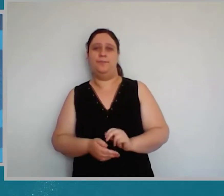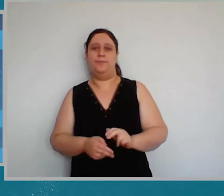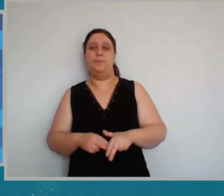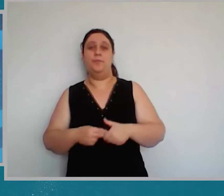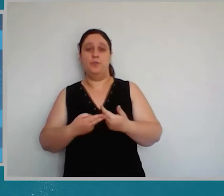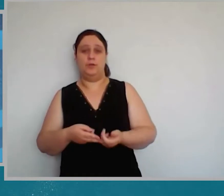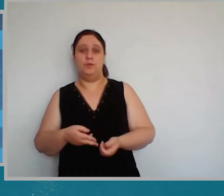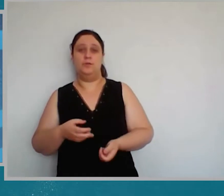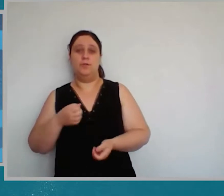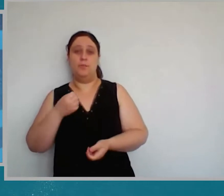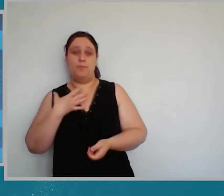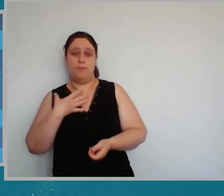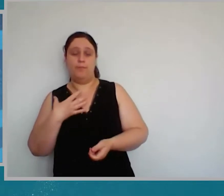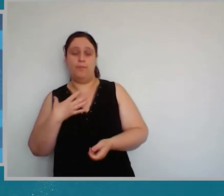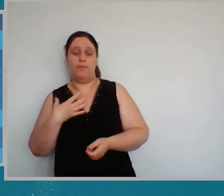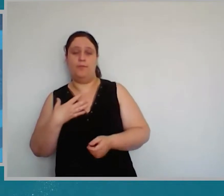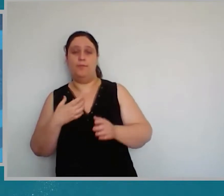Nova,